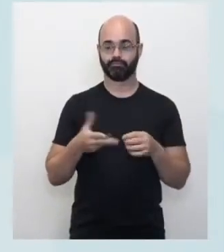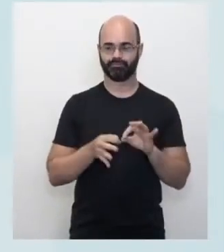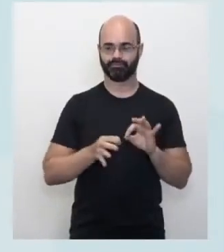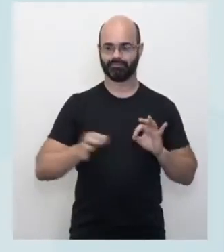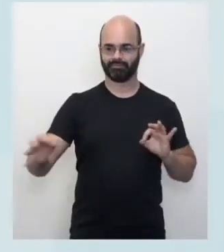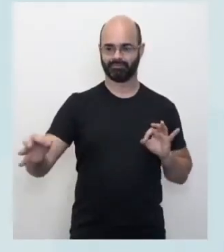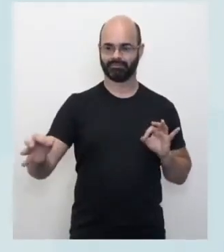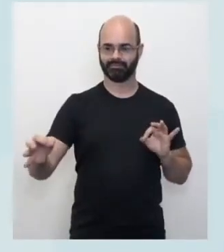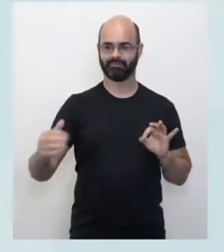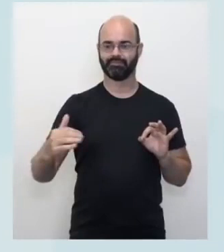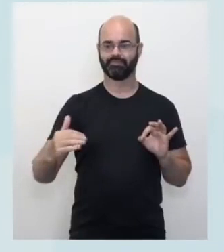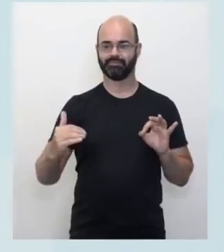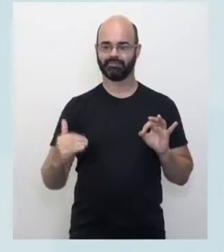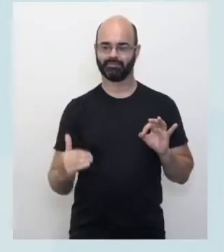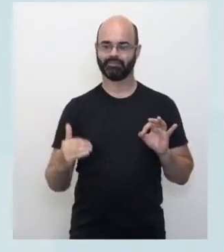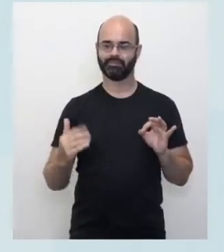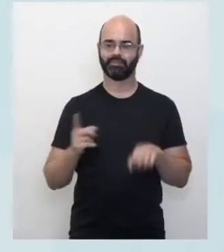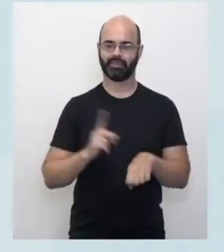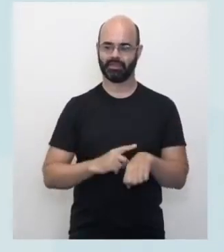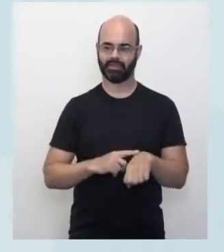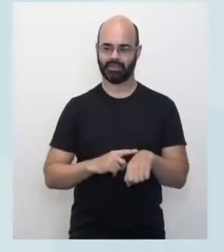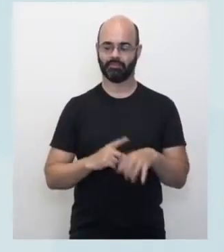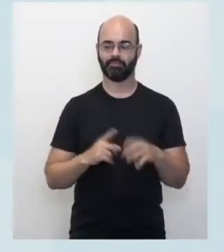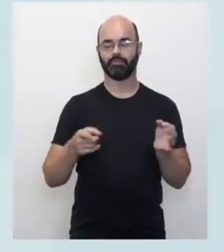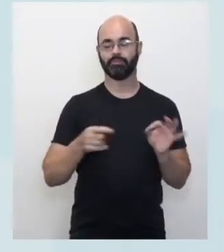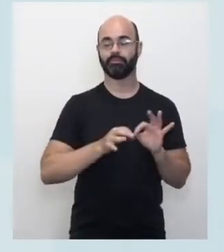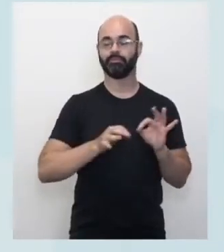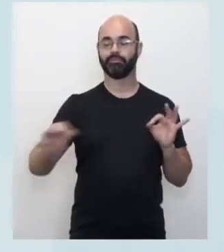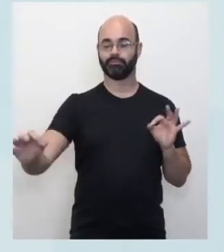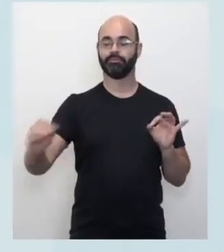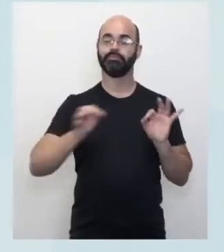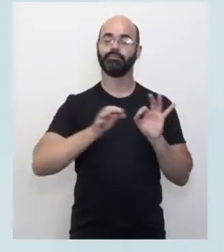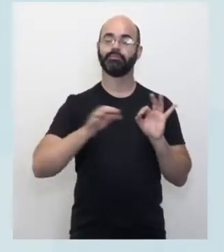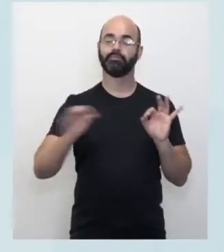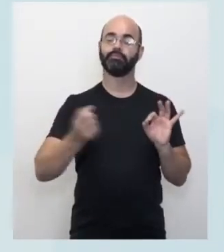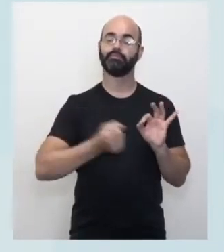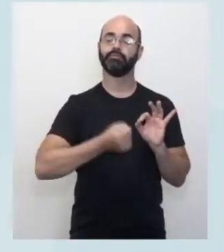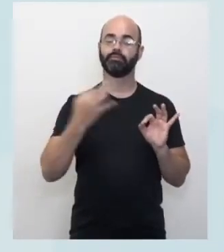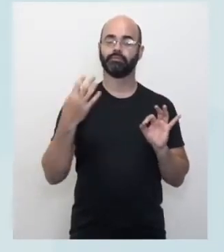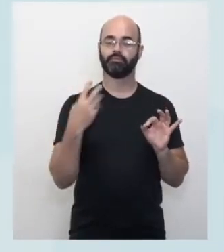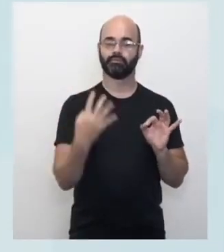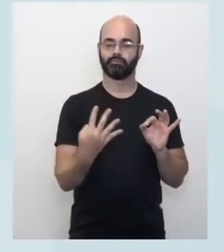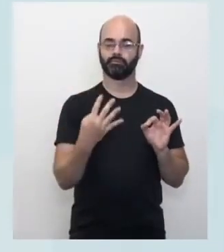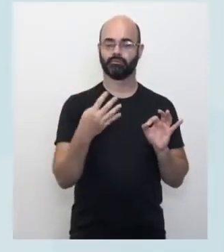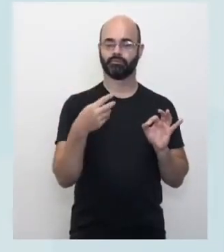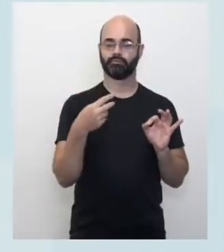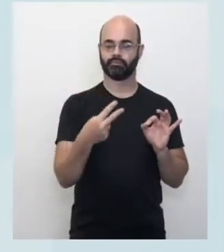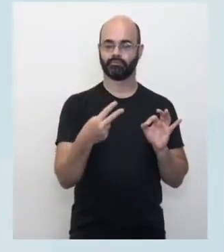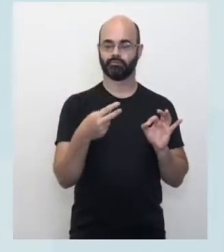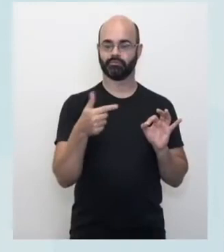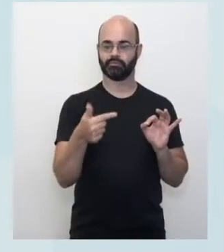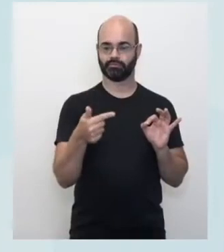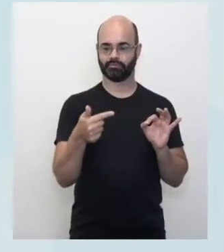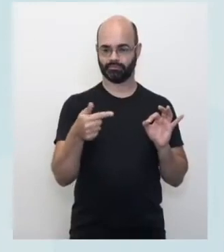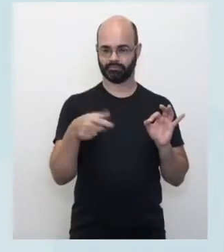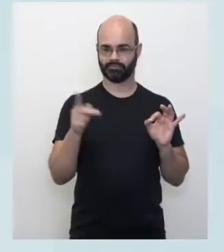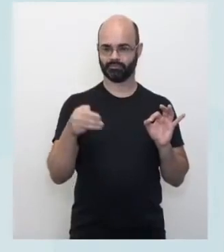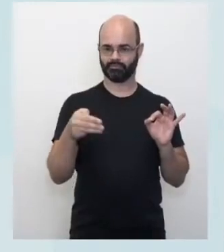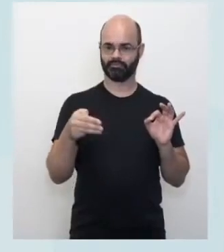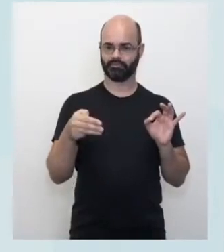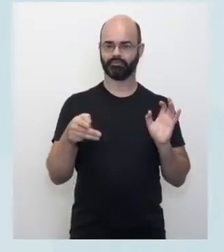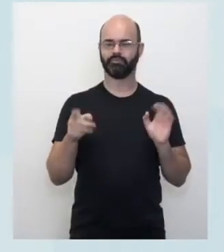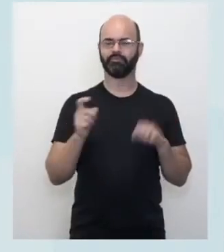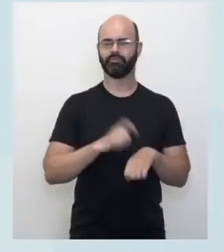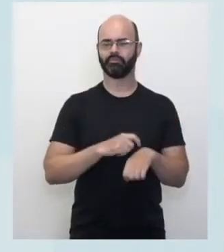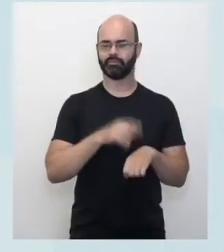tempo gasto. A distância percorrida, no caso aqui, foi de 427 quilômetros. O tempo gasto,